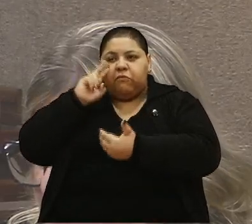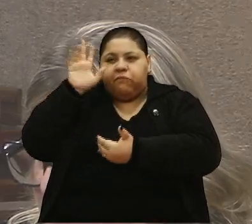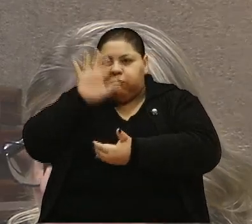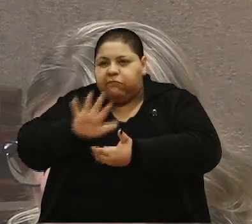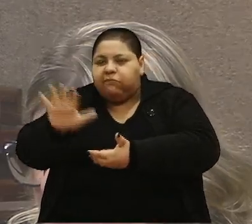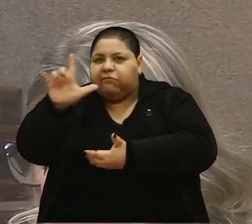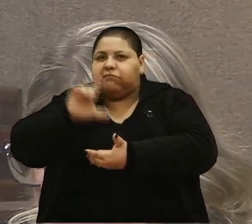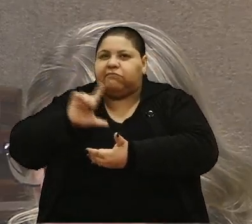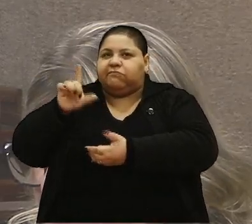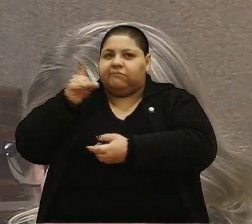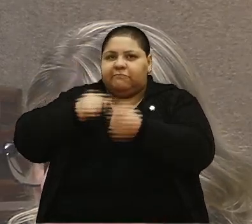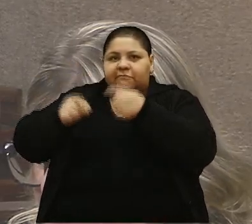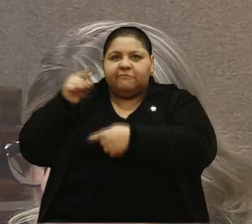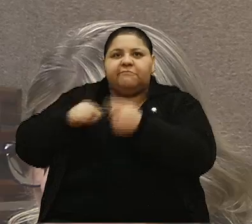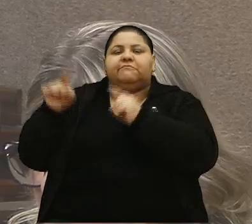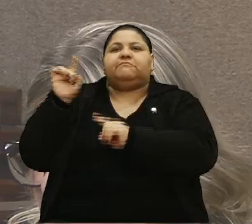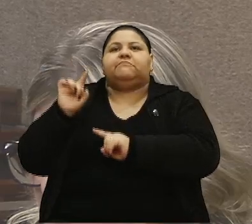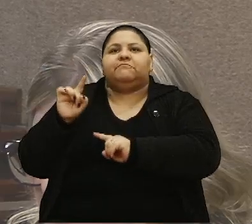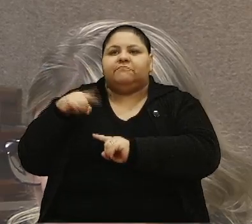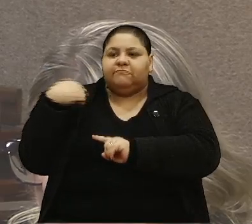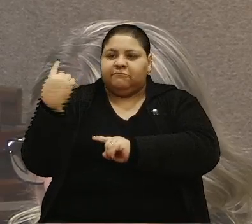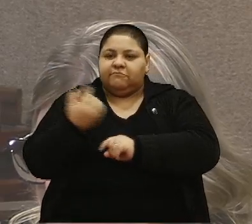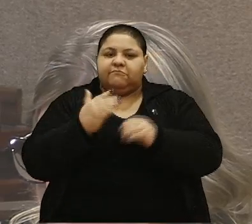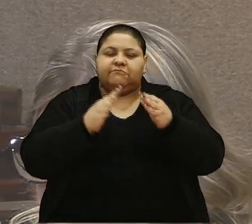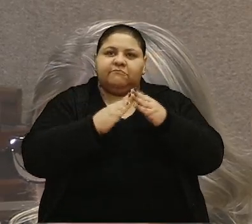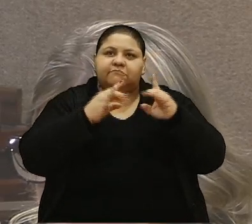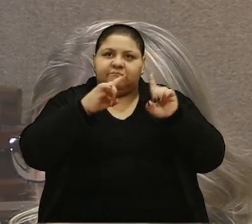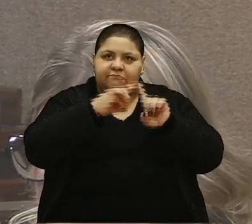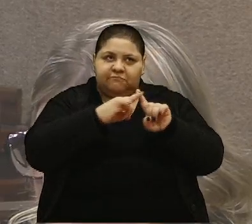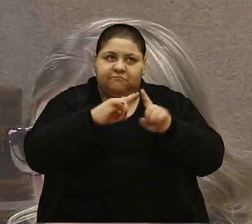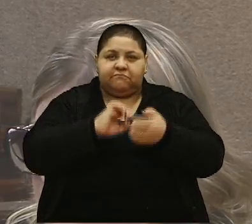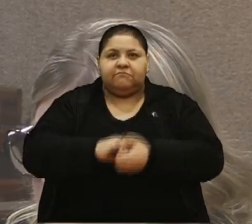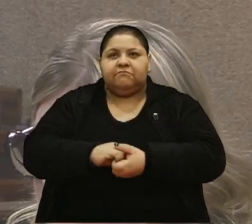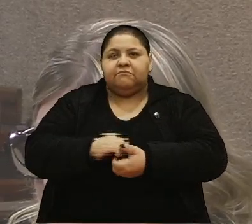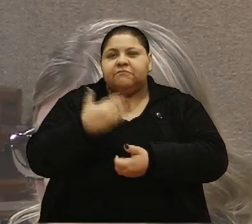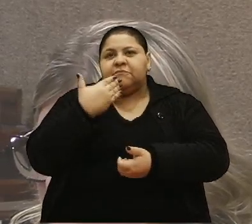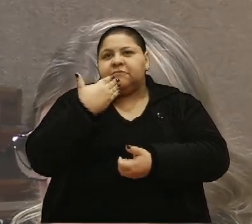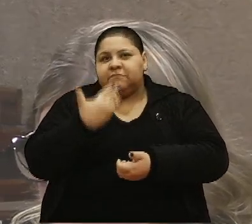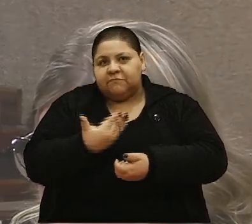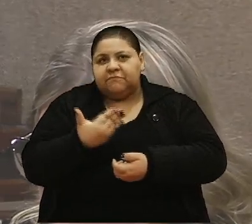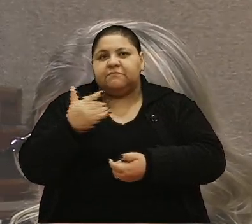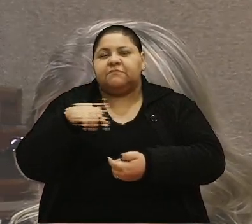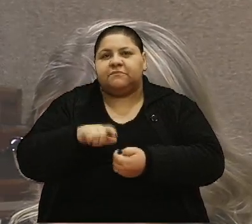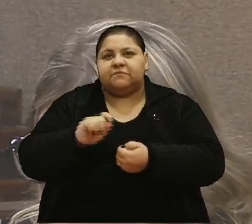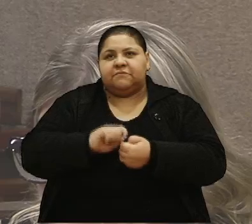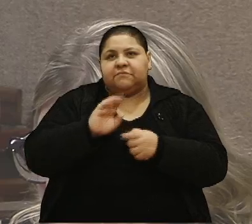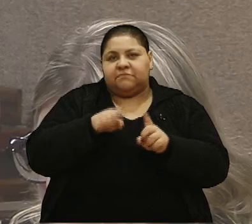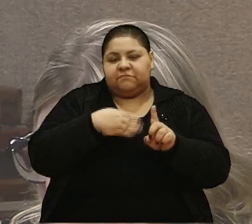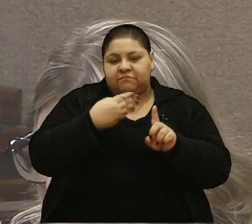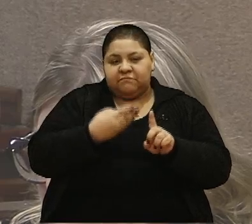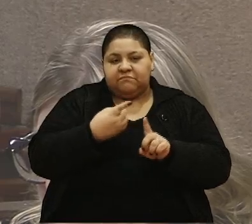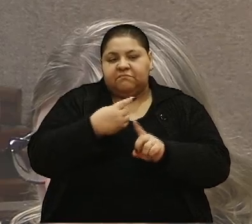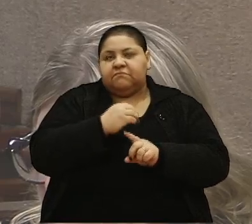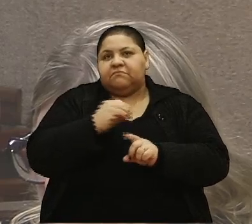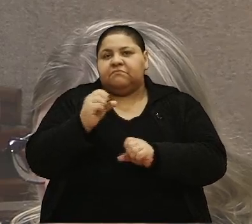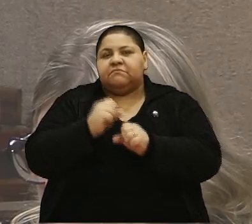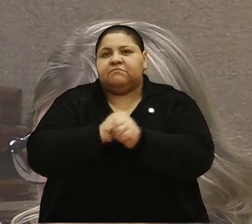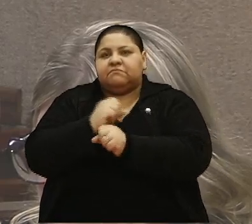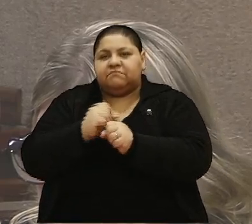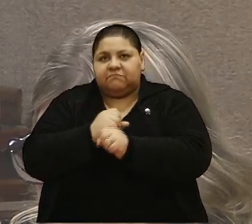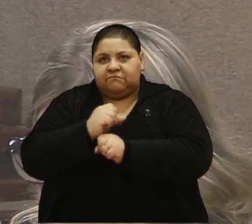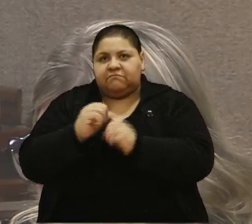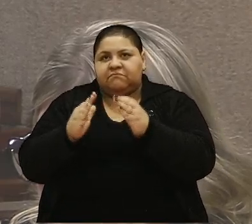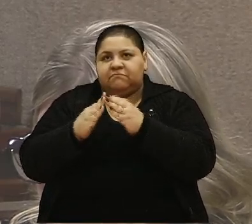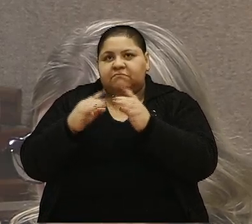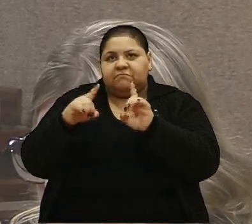que tem revolucionado a nossa paróquia Santos Apóstolos, que solicitou então que eu fizesse essa homenagem de 100 anos, né, para a